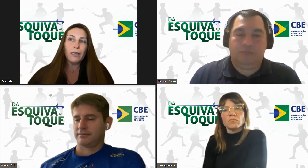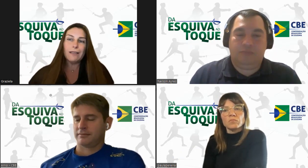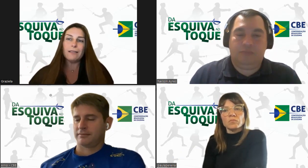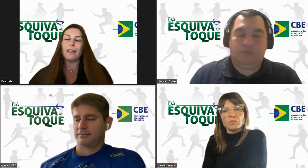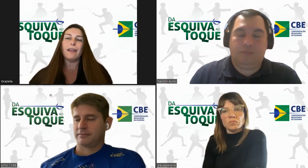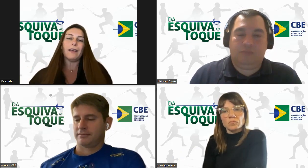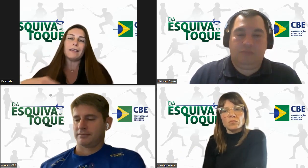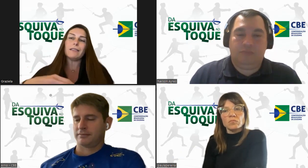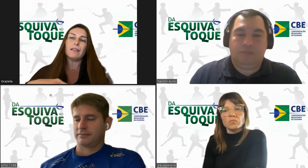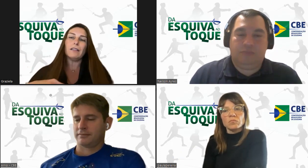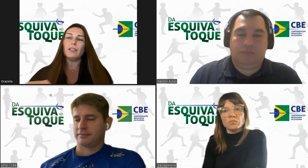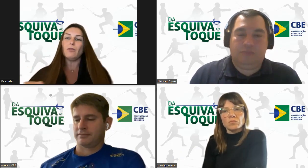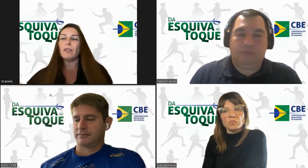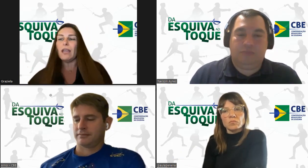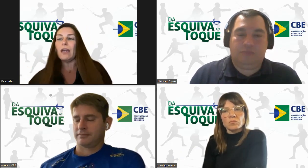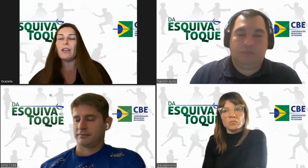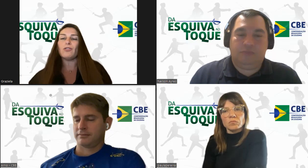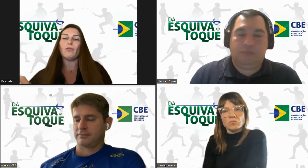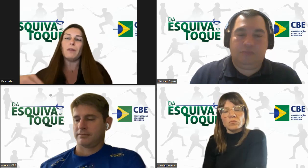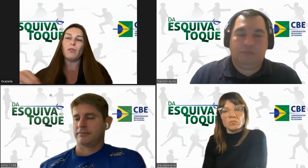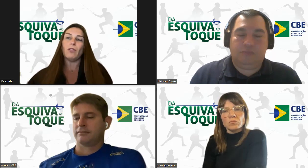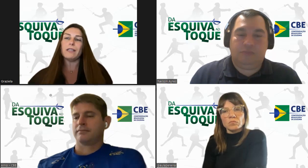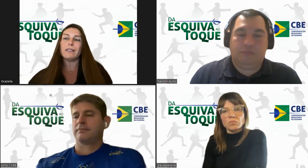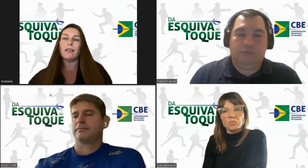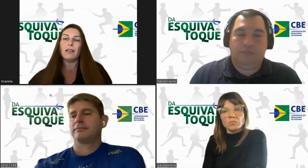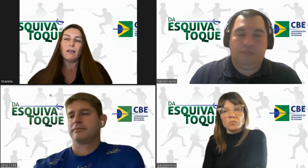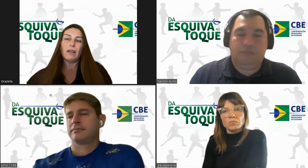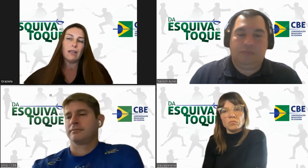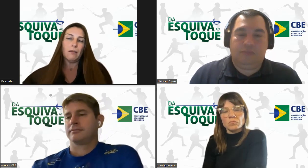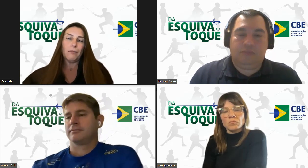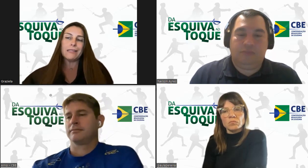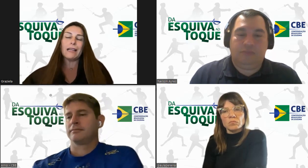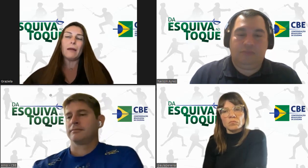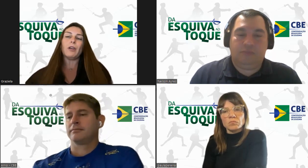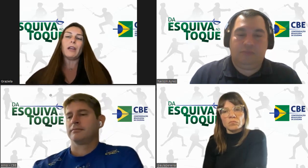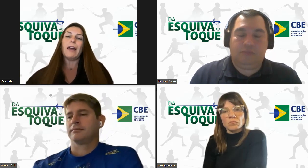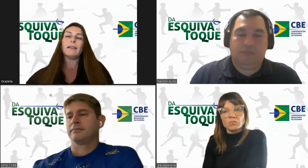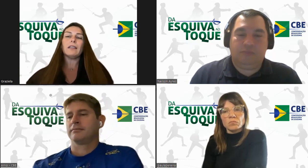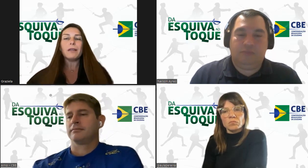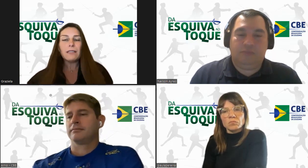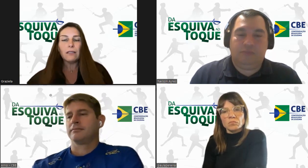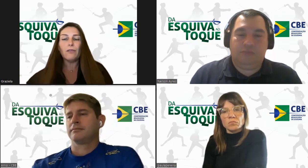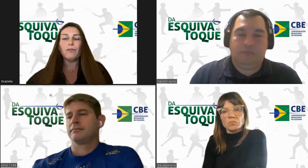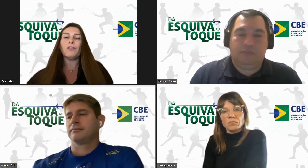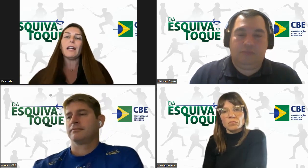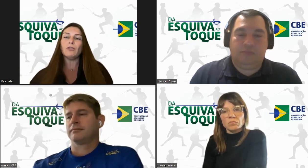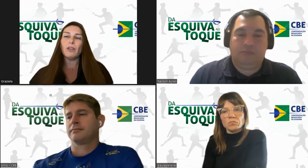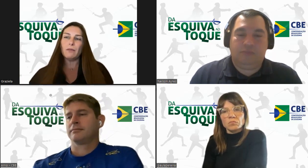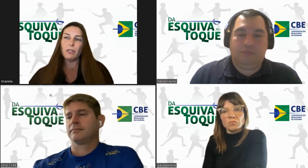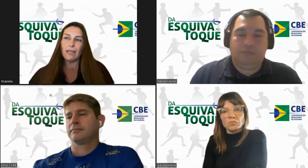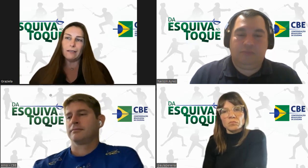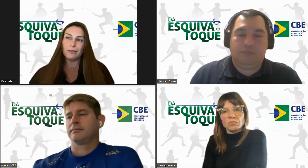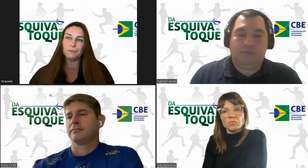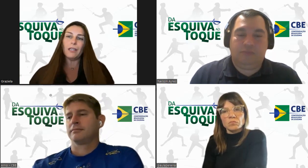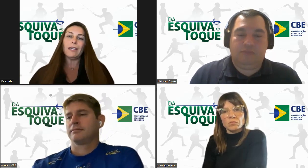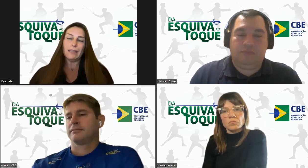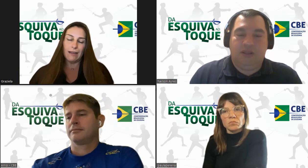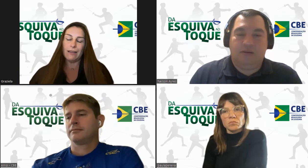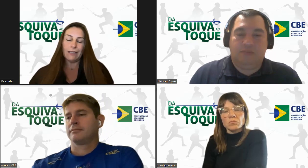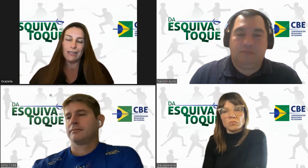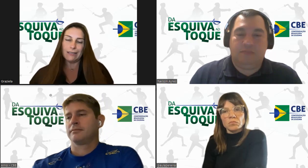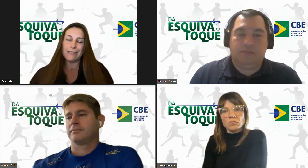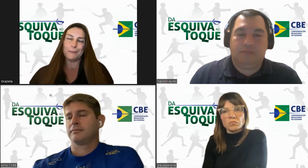gorduras né castanho queijo alguma coisa mas elaborada mas se não eu vou focar no carboidrato